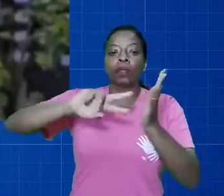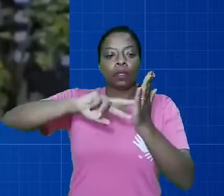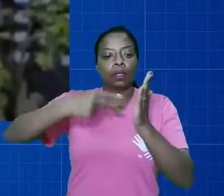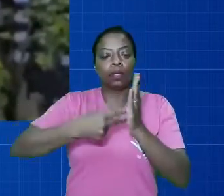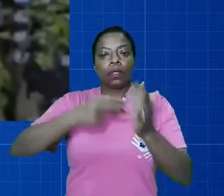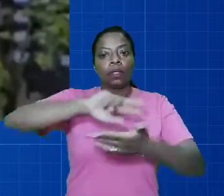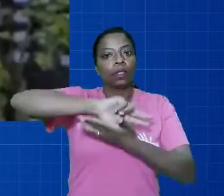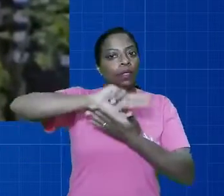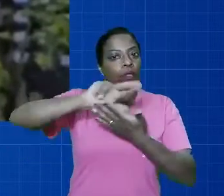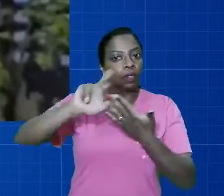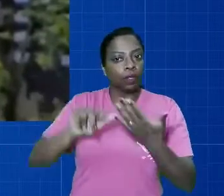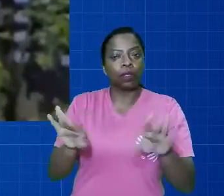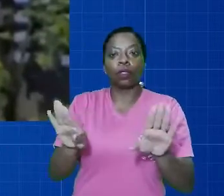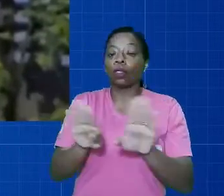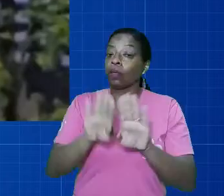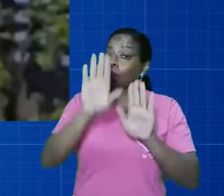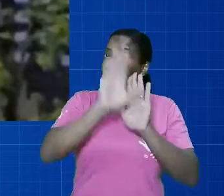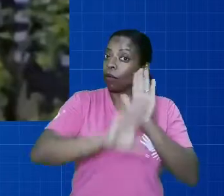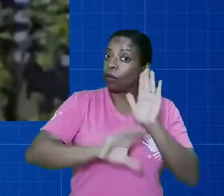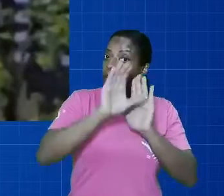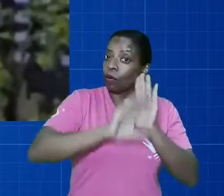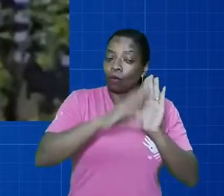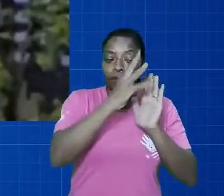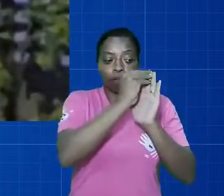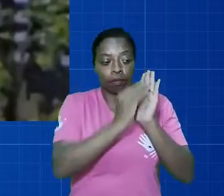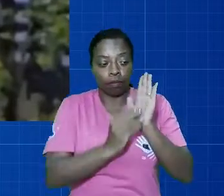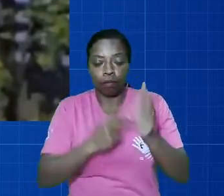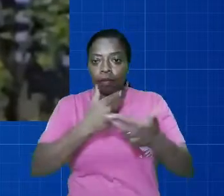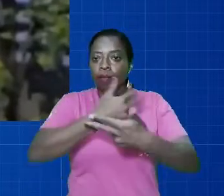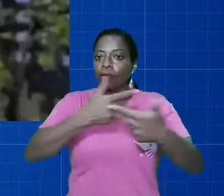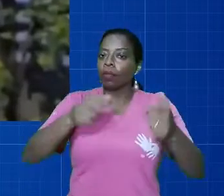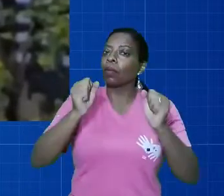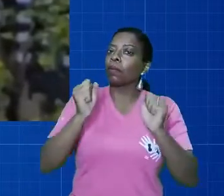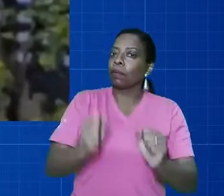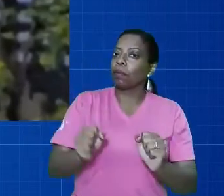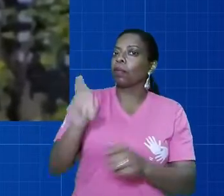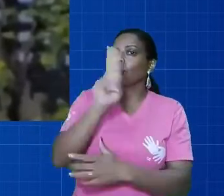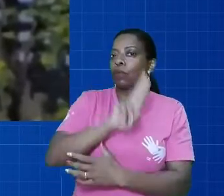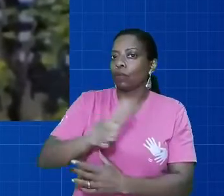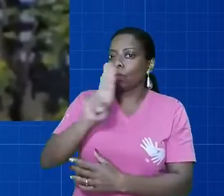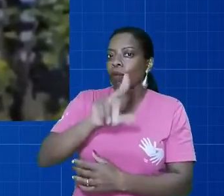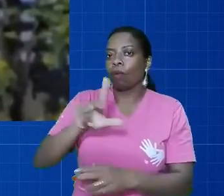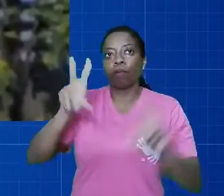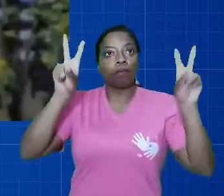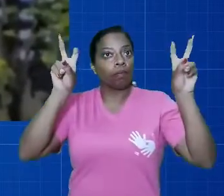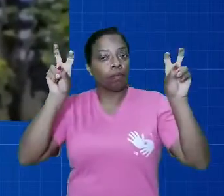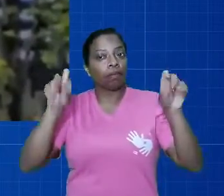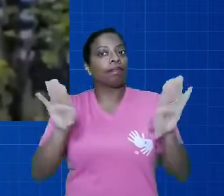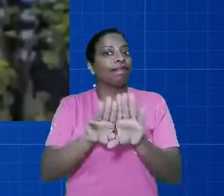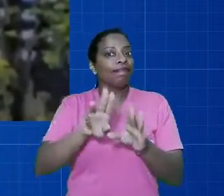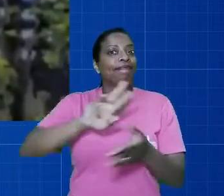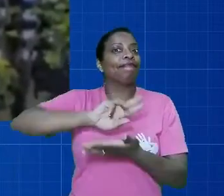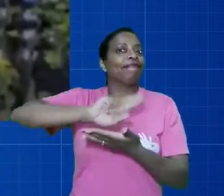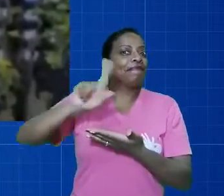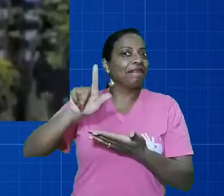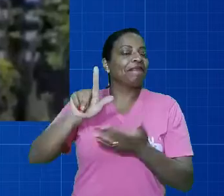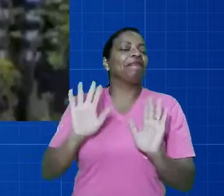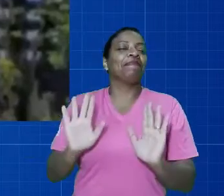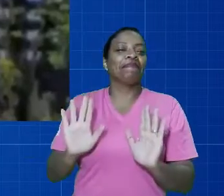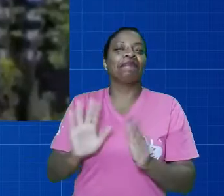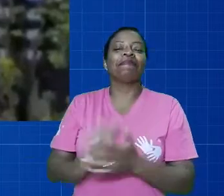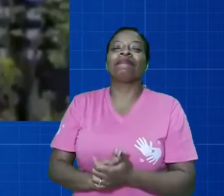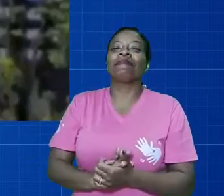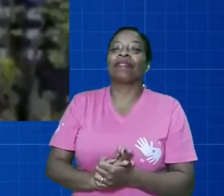significados diferentes e conteúdos que poderiam ser abordados, inclusive com temática que os professores nunca imaginavam que conseguiam. E essa troca foi